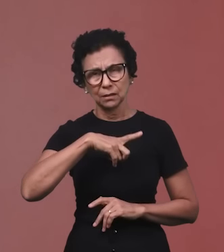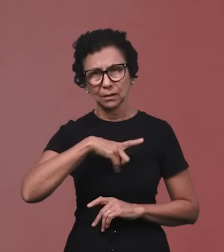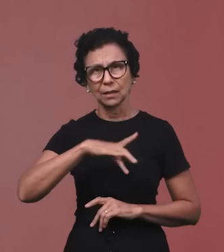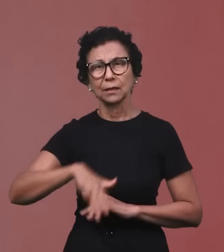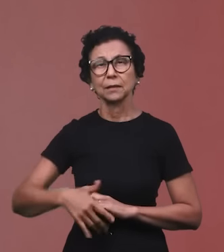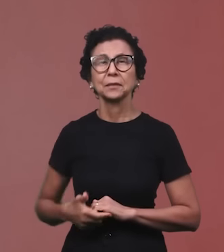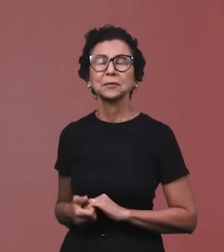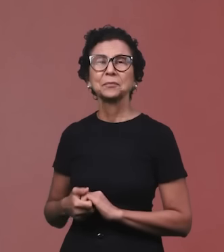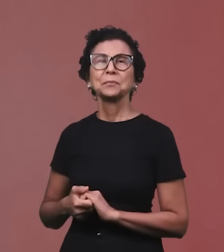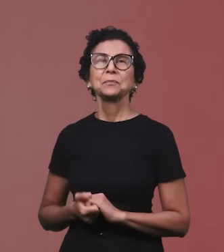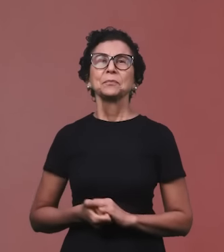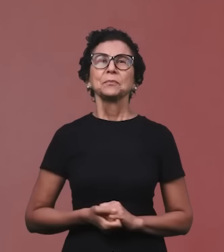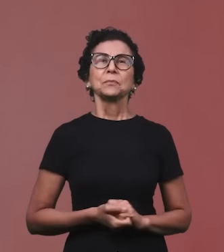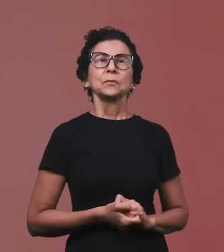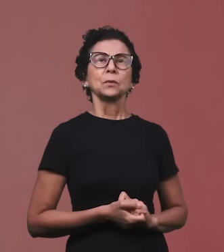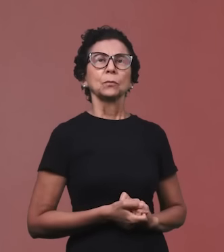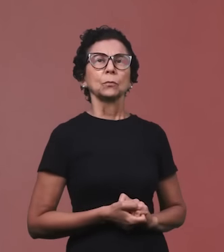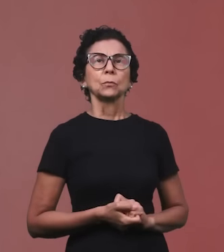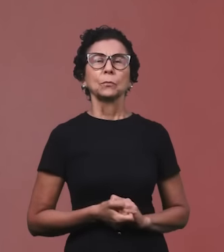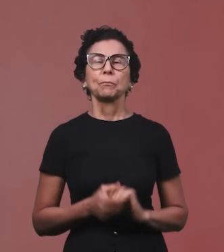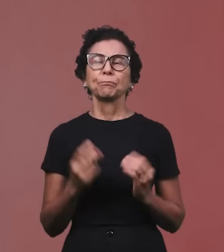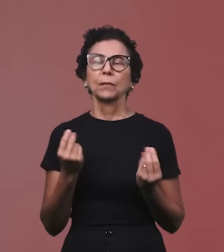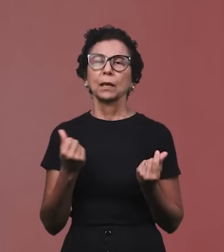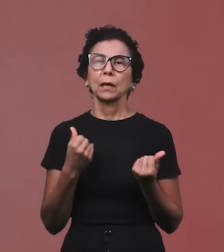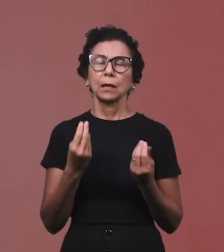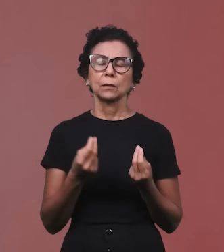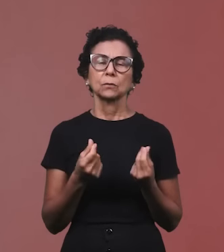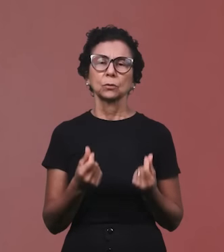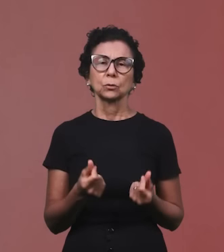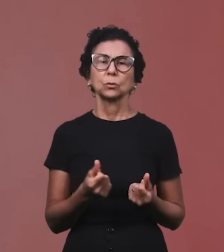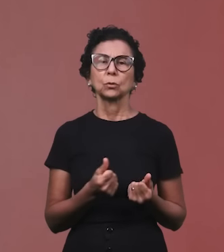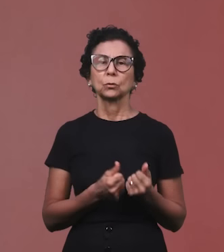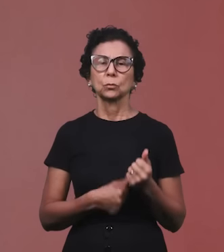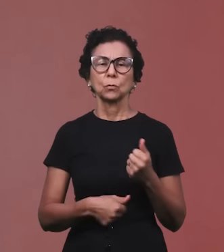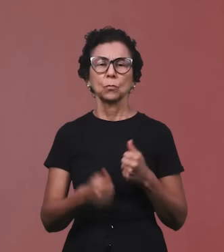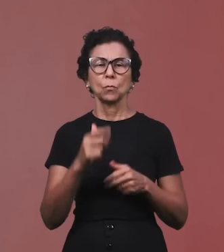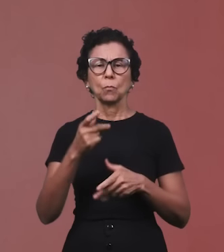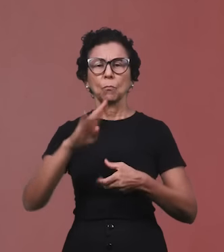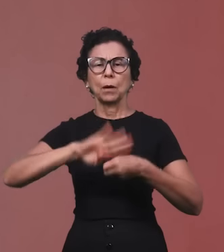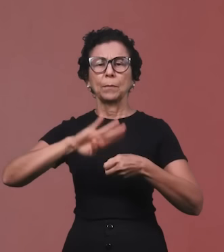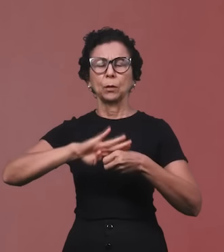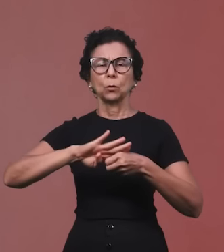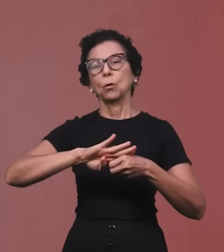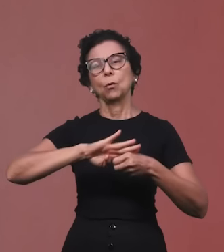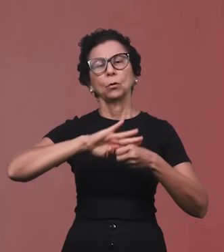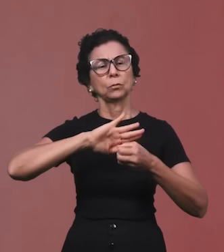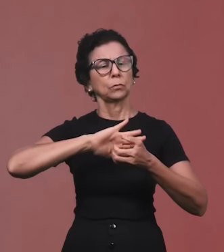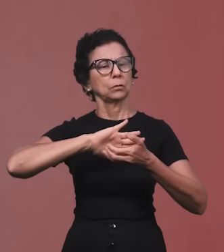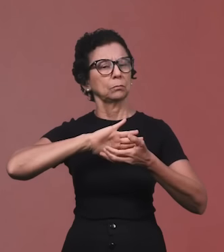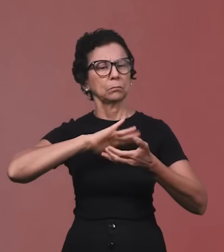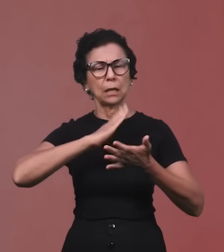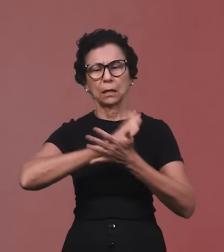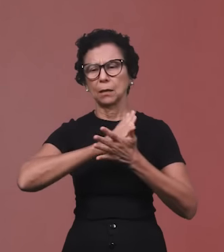ferir completamente os babilônios. Então ele pregava uma bênção